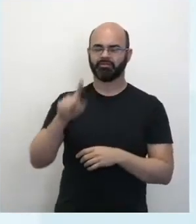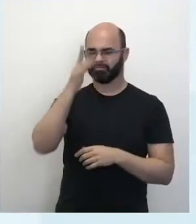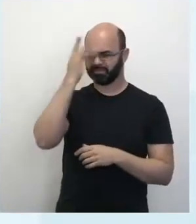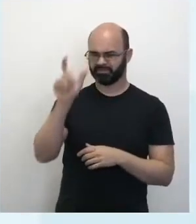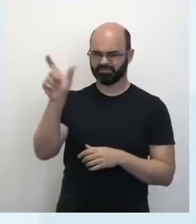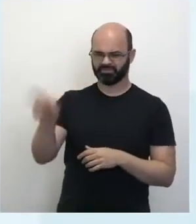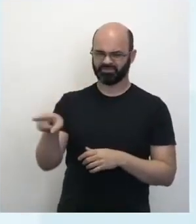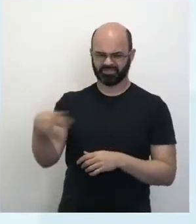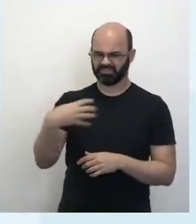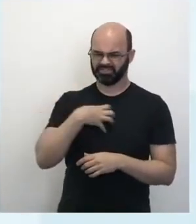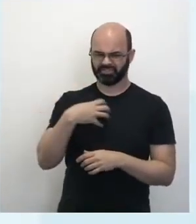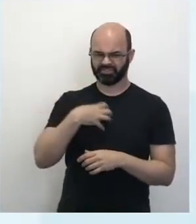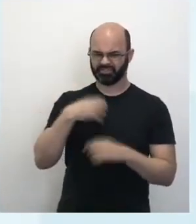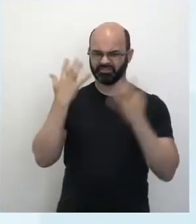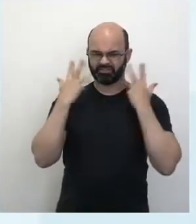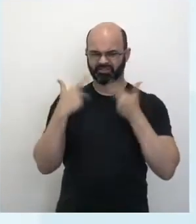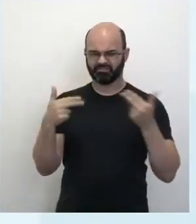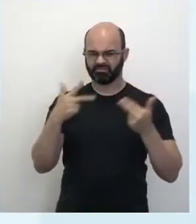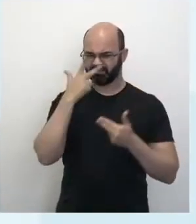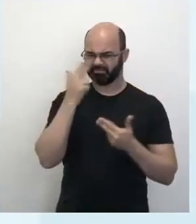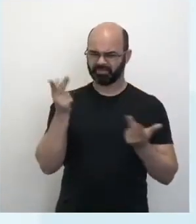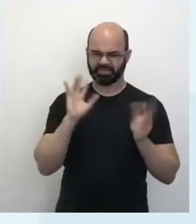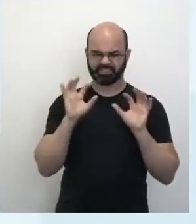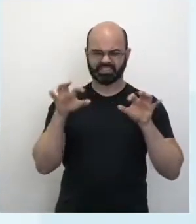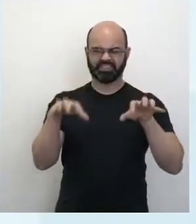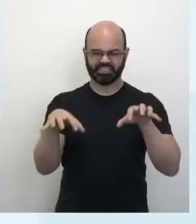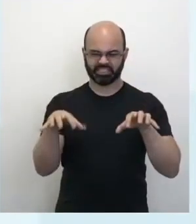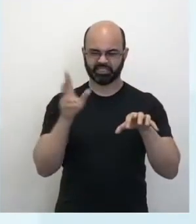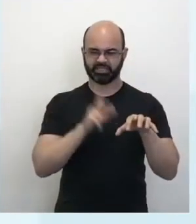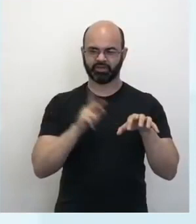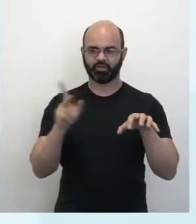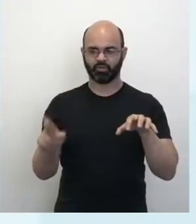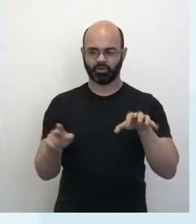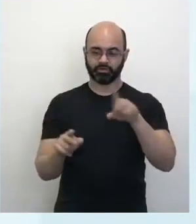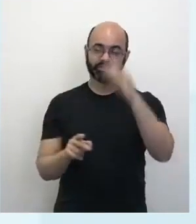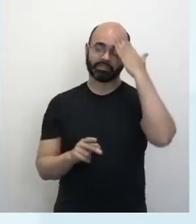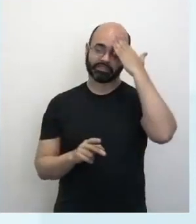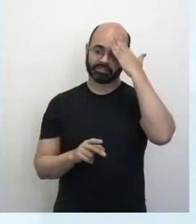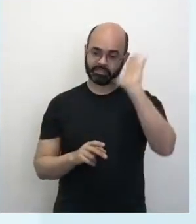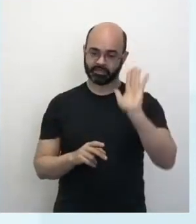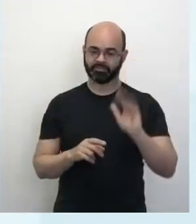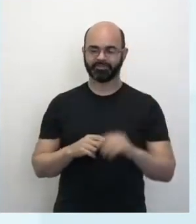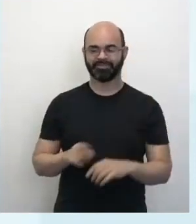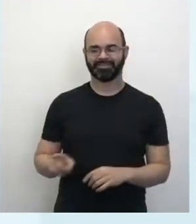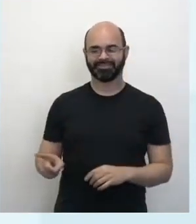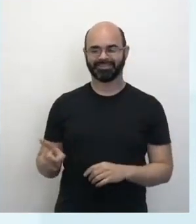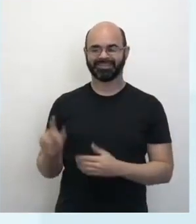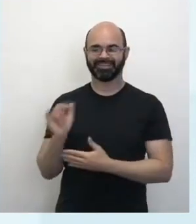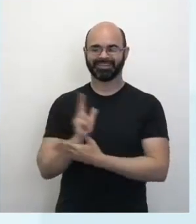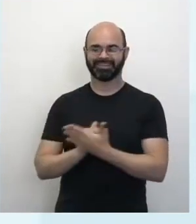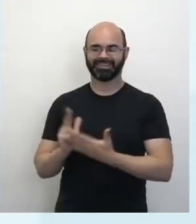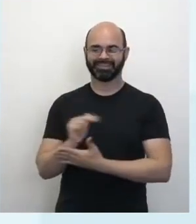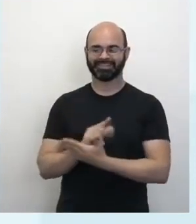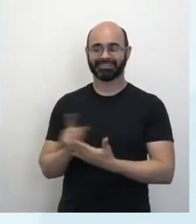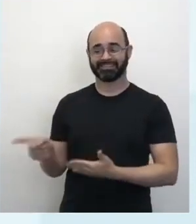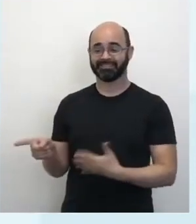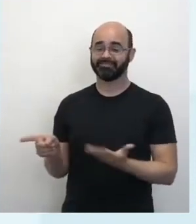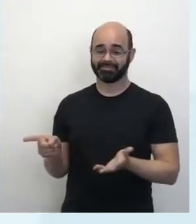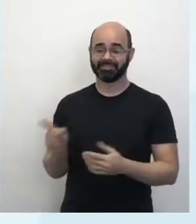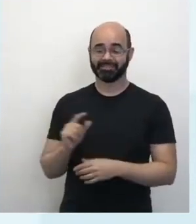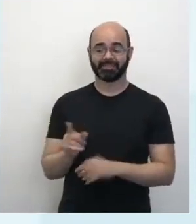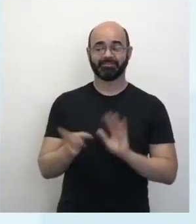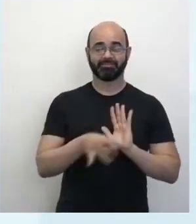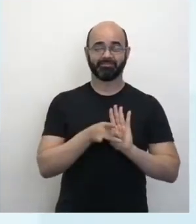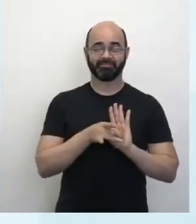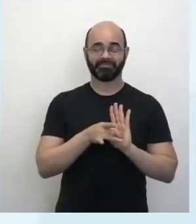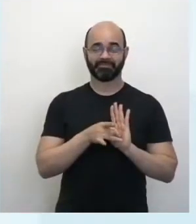atitudes grotescas, de fera, tá? Só para vocês saberem aí. Aí eu coloquei uma imagem aí que é uma personificação.